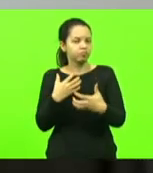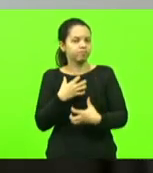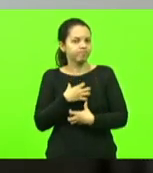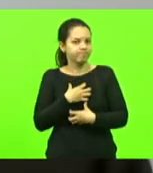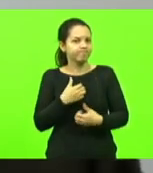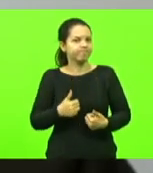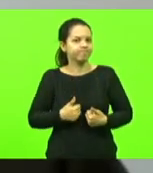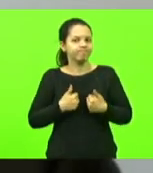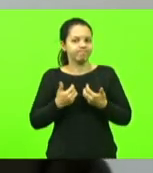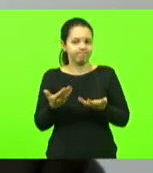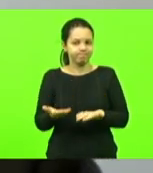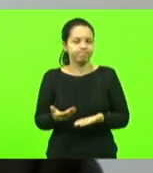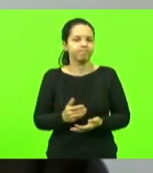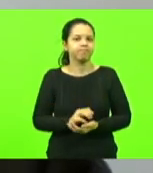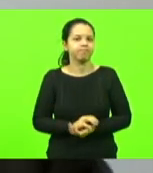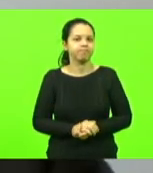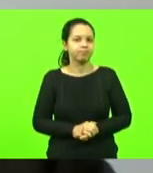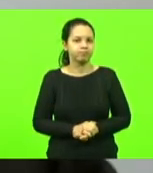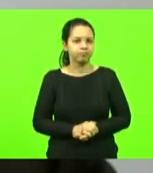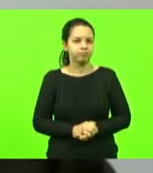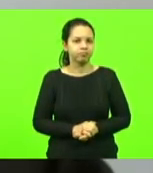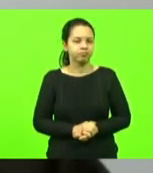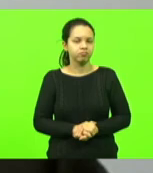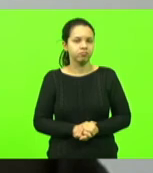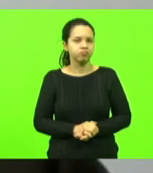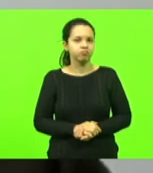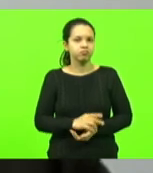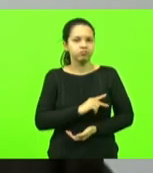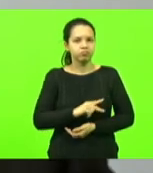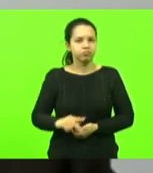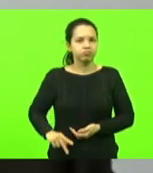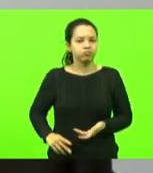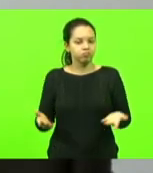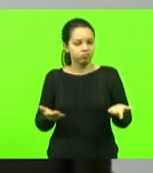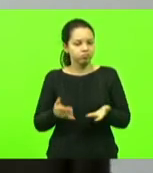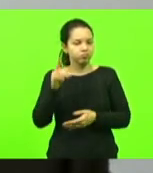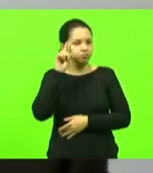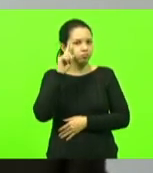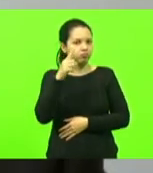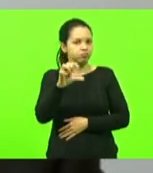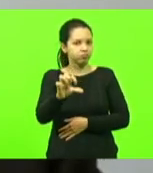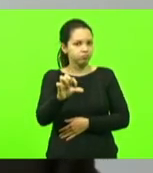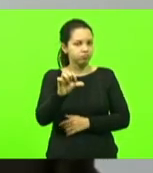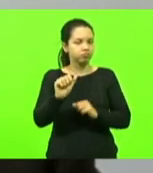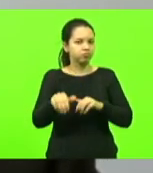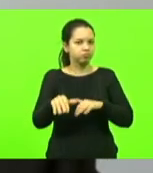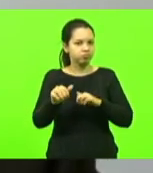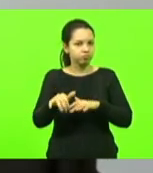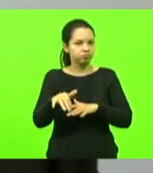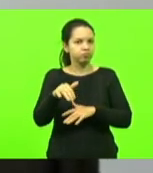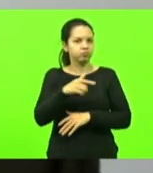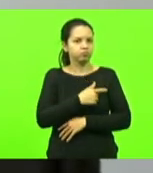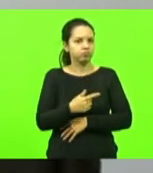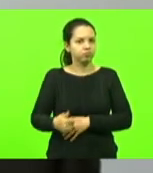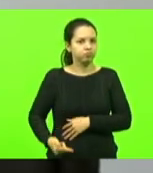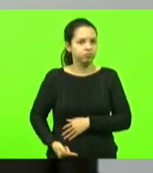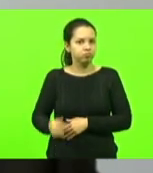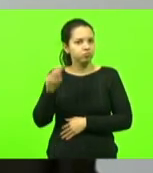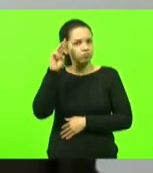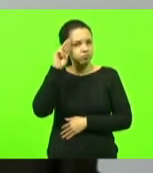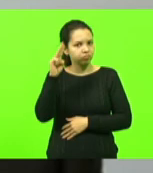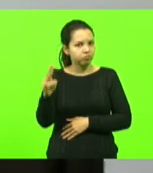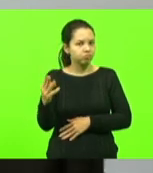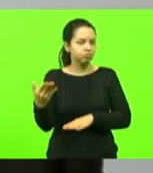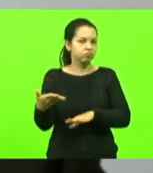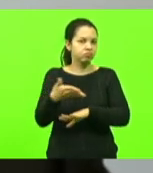Presidente, o que hoje, dia 9 de setembro, o governador Carlos Moisés está vindo a Lages